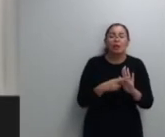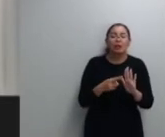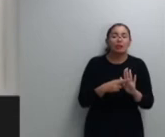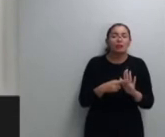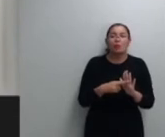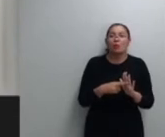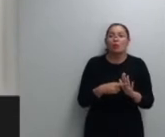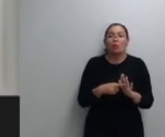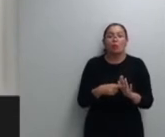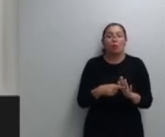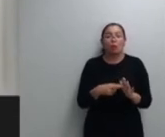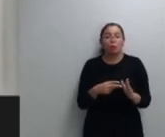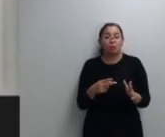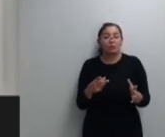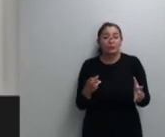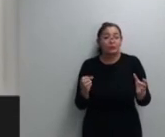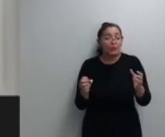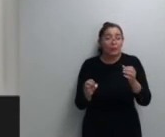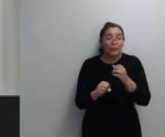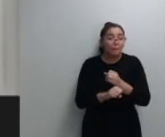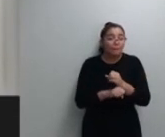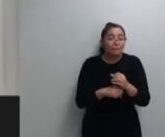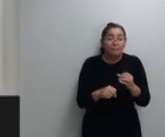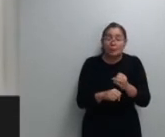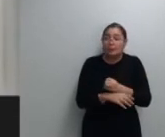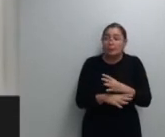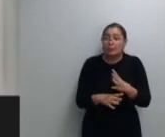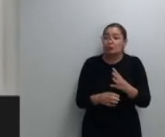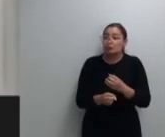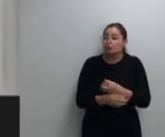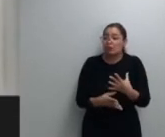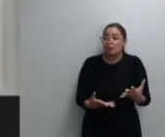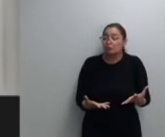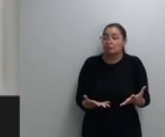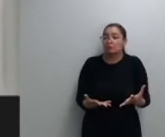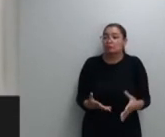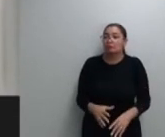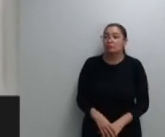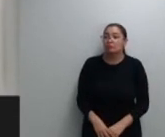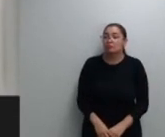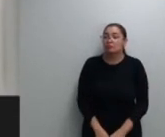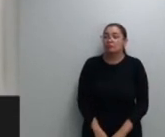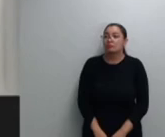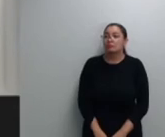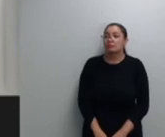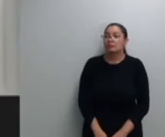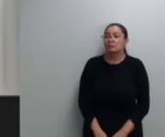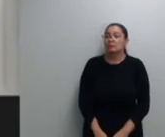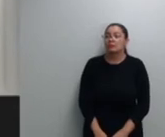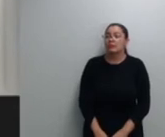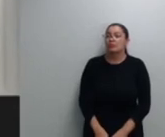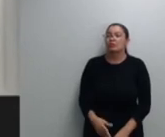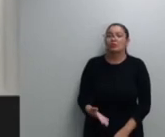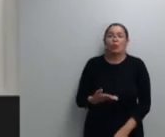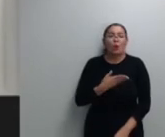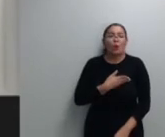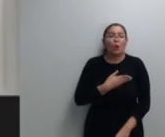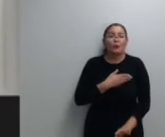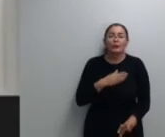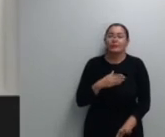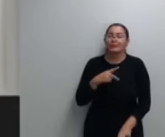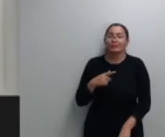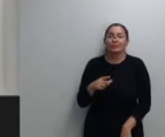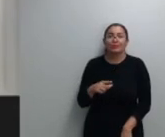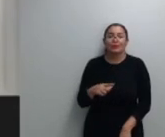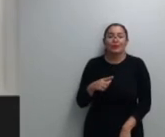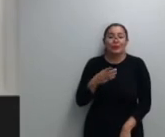apreciação em função da negativa da primeira. Também tenho alguma dúvida em relação a isso. Então, se nenhum colega se opuser, eu pediria